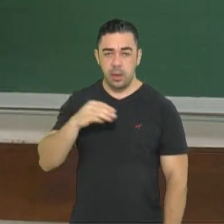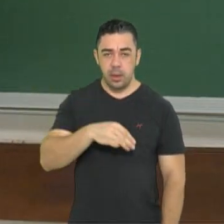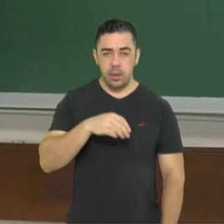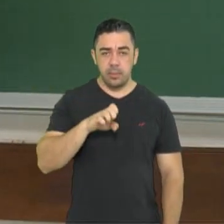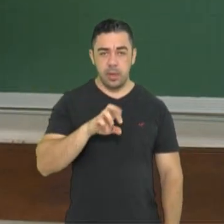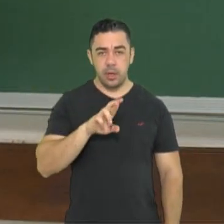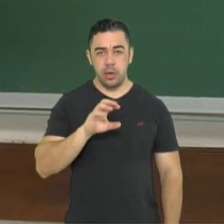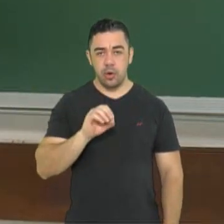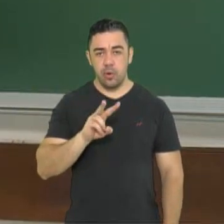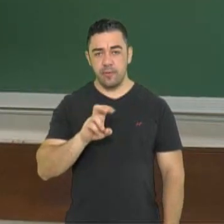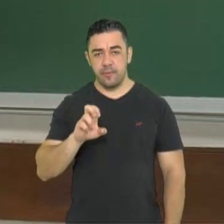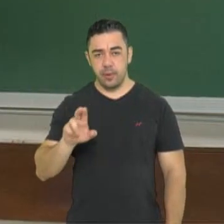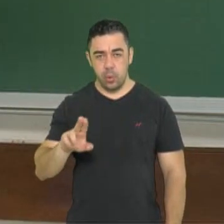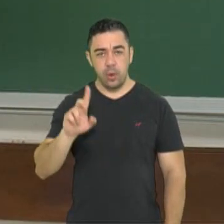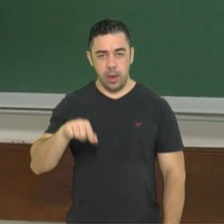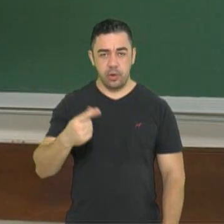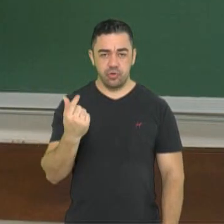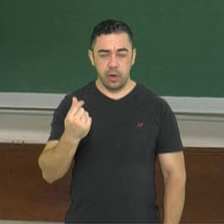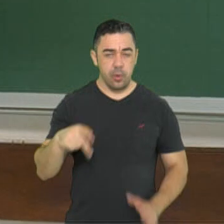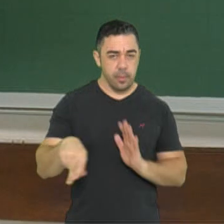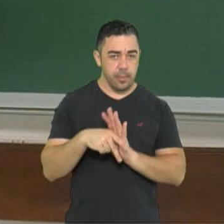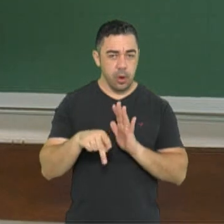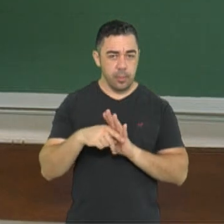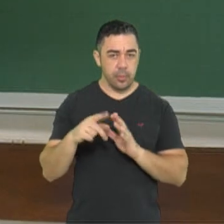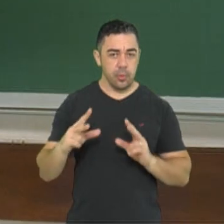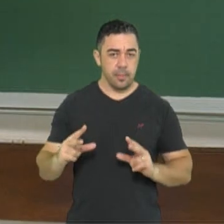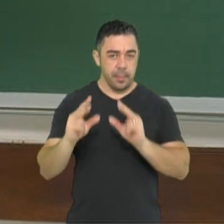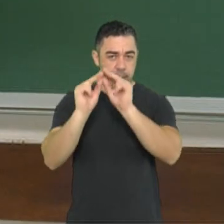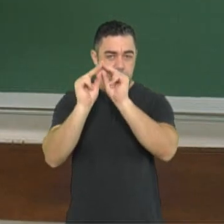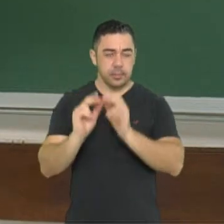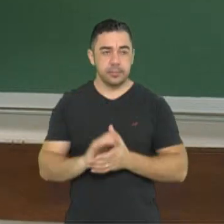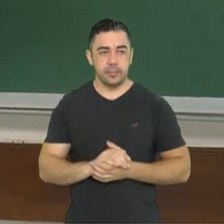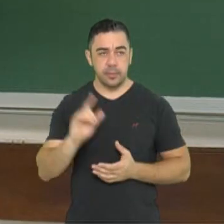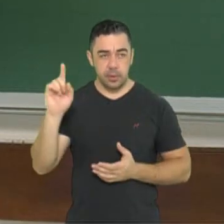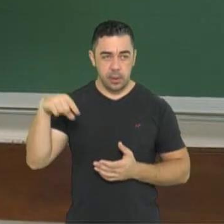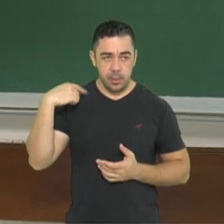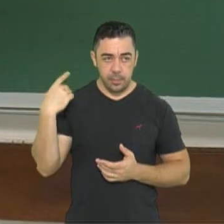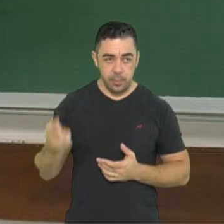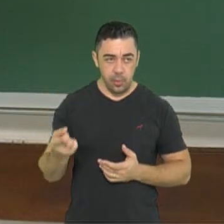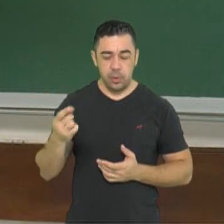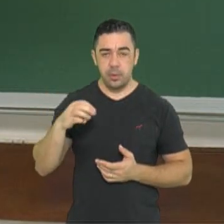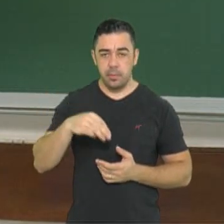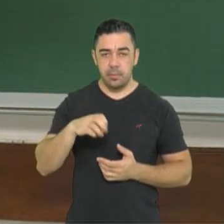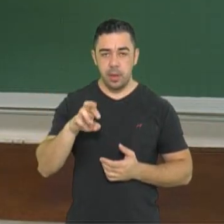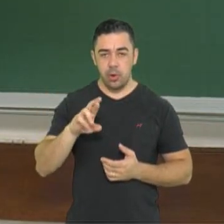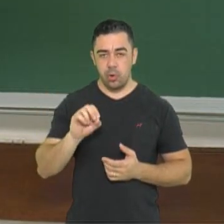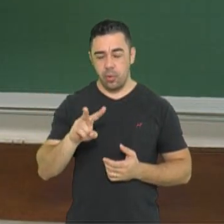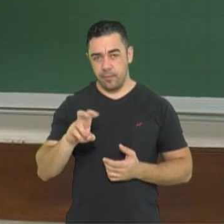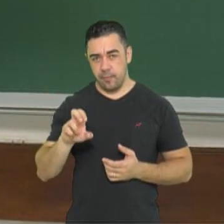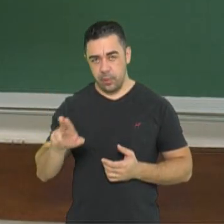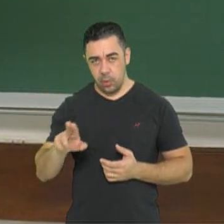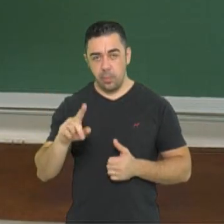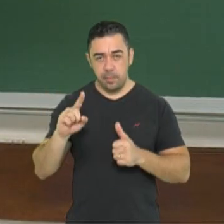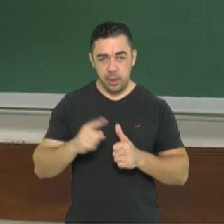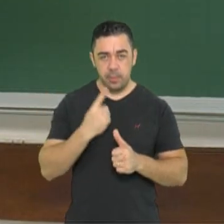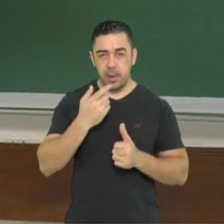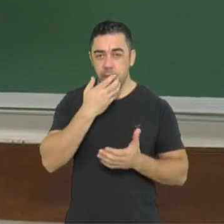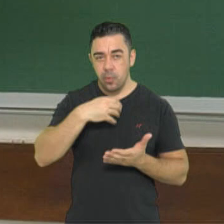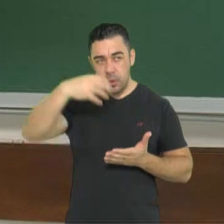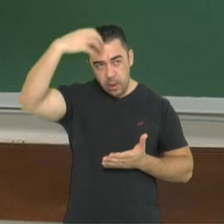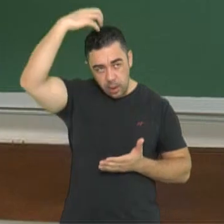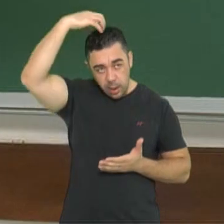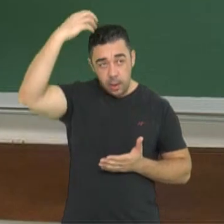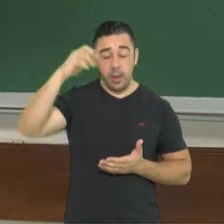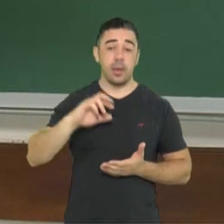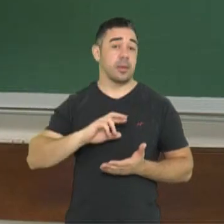moeda de Paris. Olha, após Meroveu, considerado o primeiro rei dos francos, nós já temos, então, agora um